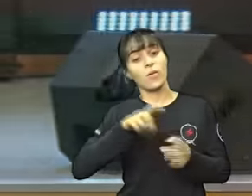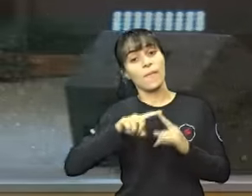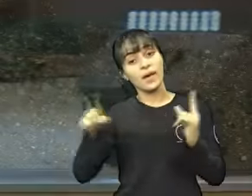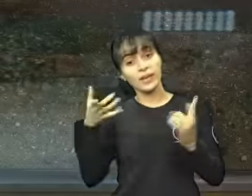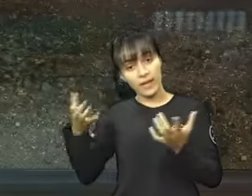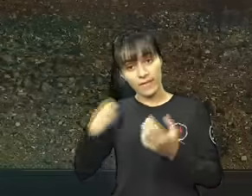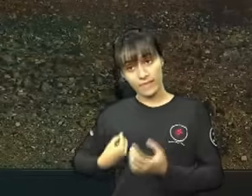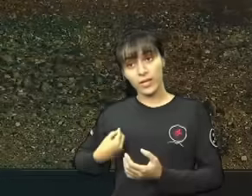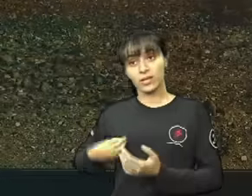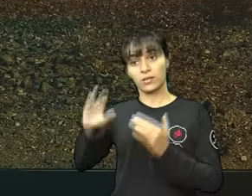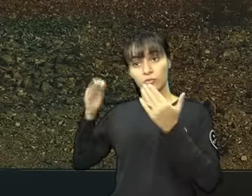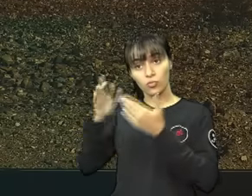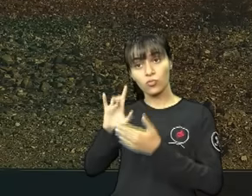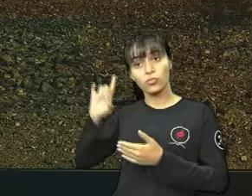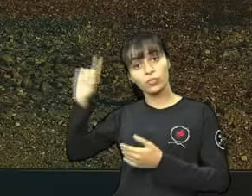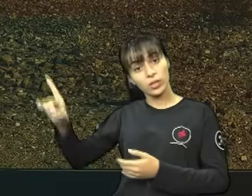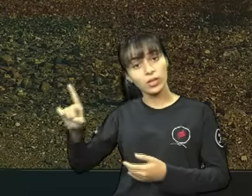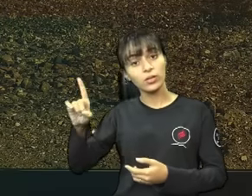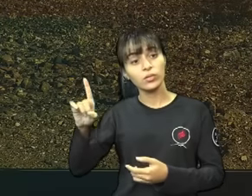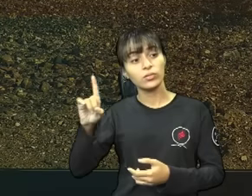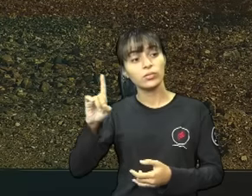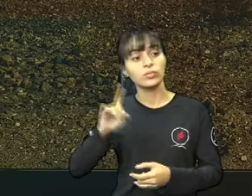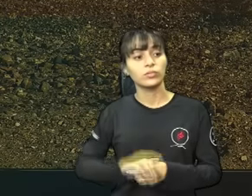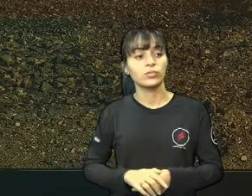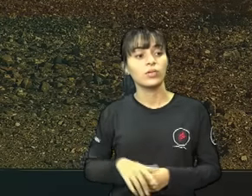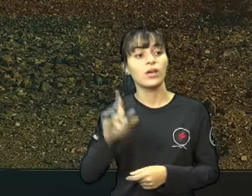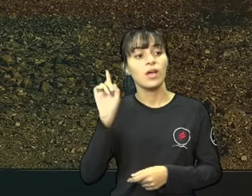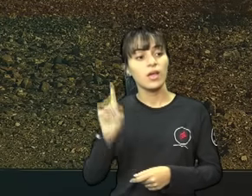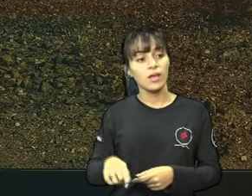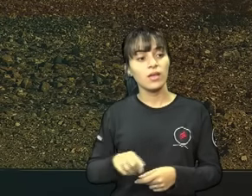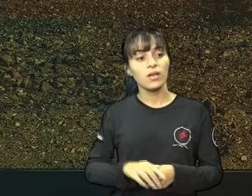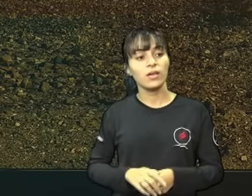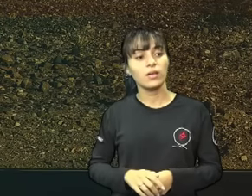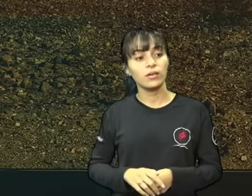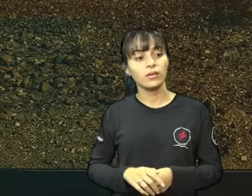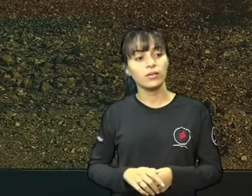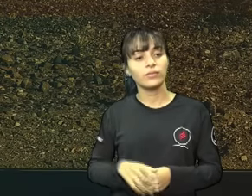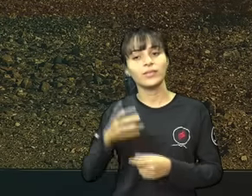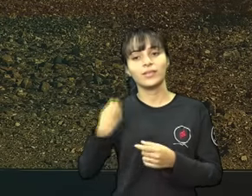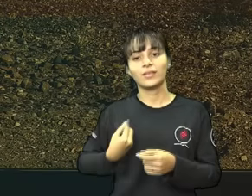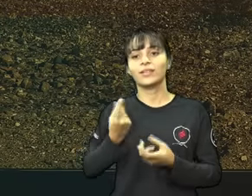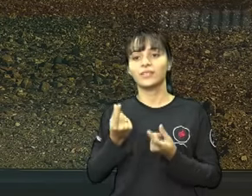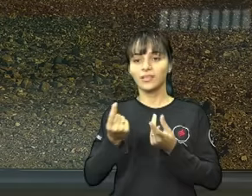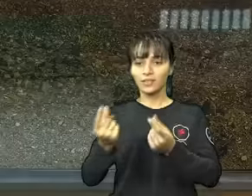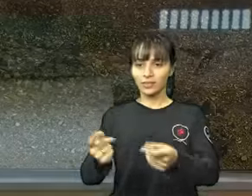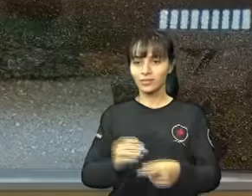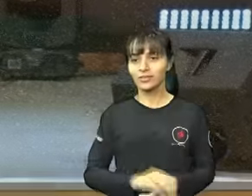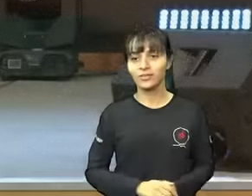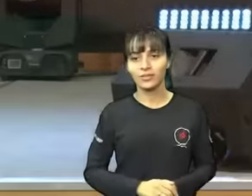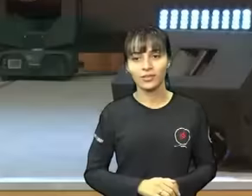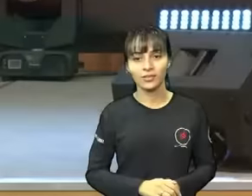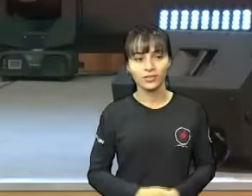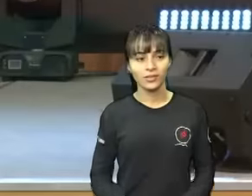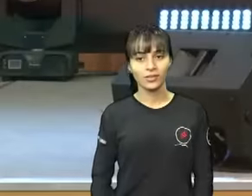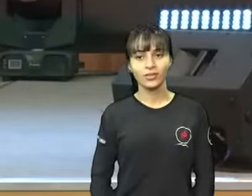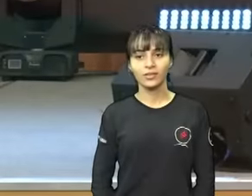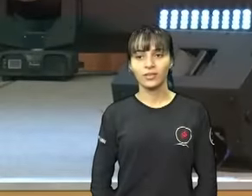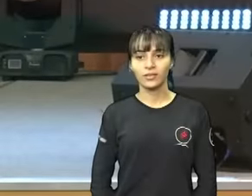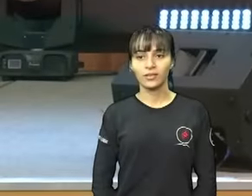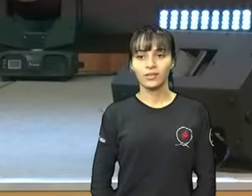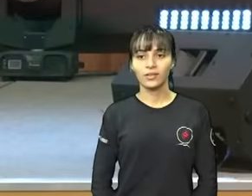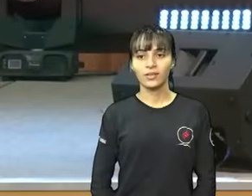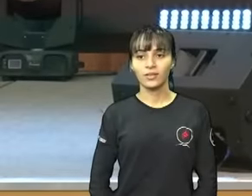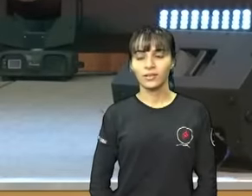o resultado eu quero te mostrar isso aqui não é para te assustar mas é para falar a verdade qual o resultado